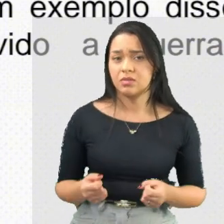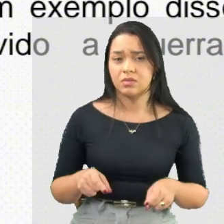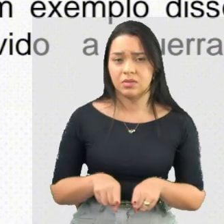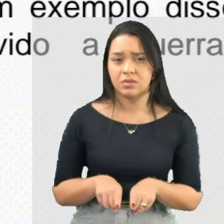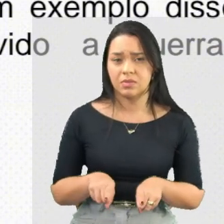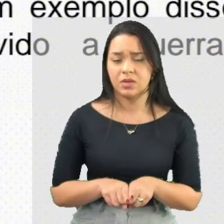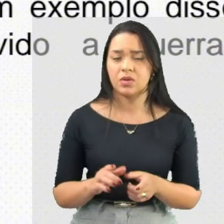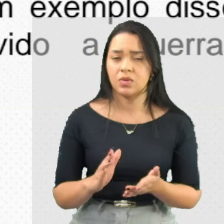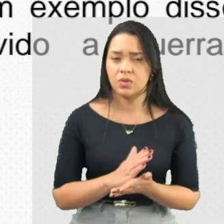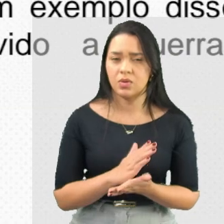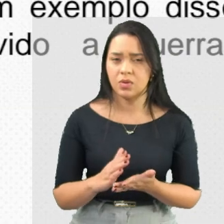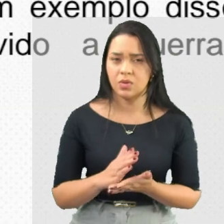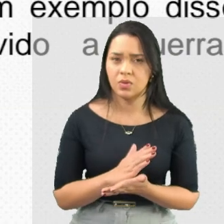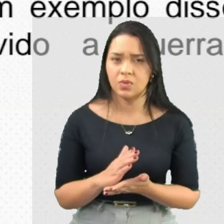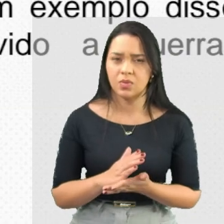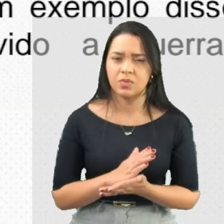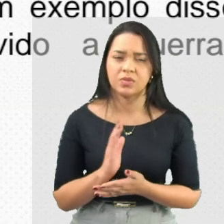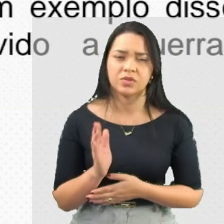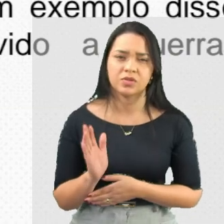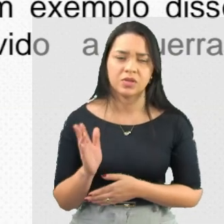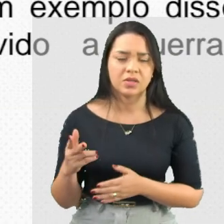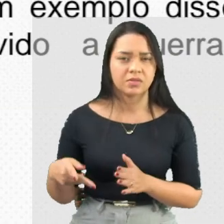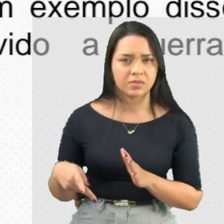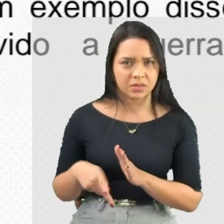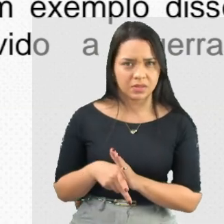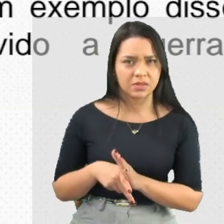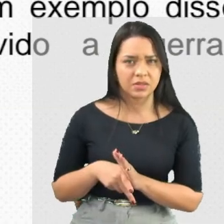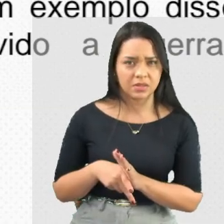algumas questões aí mais específicas.